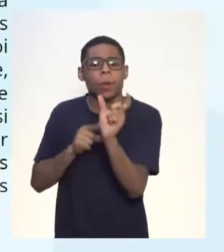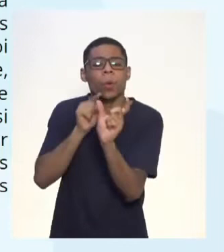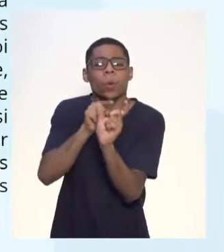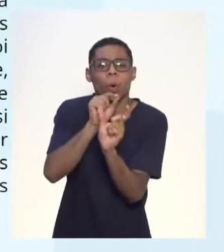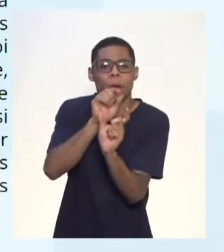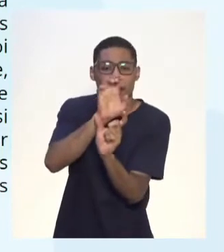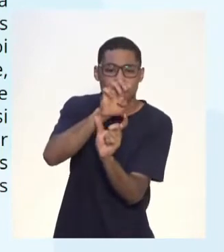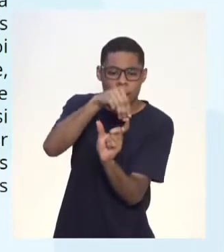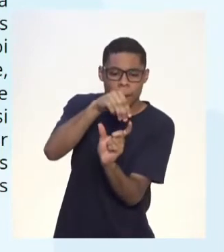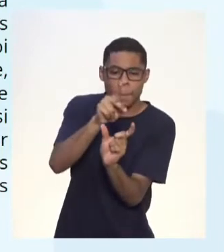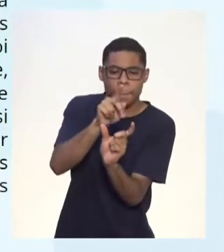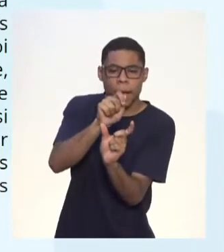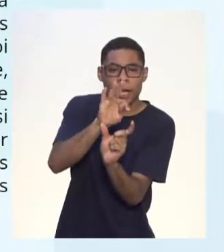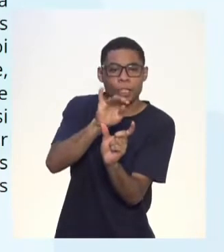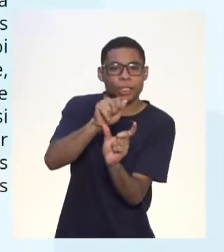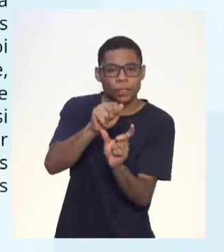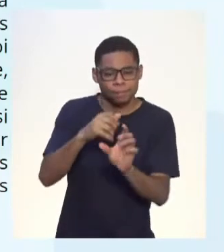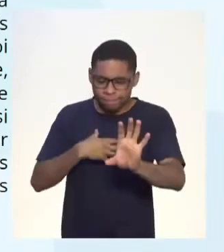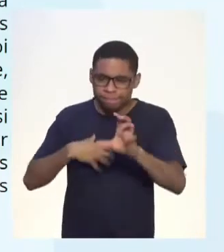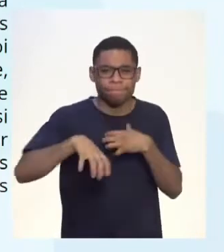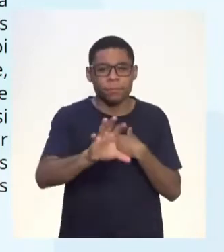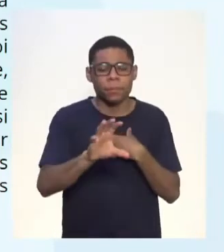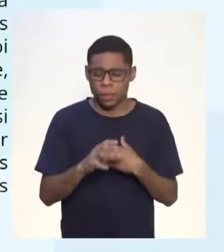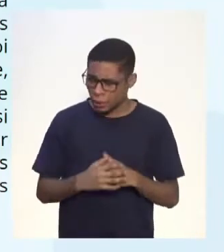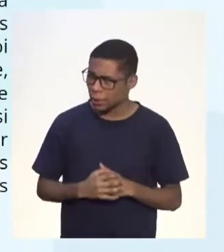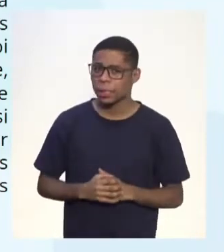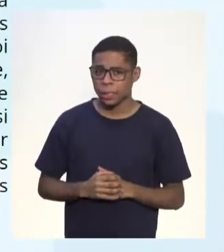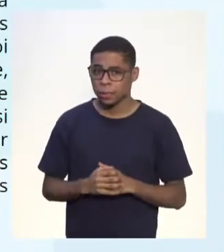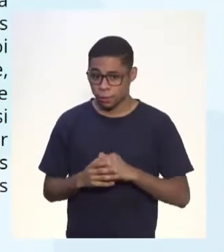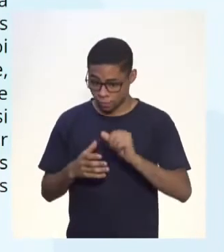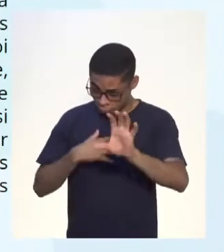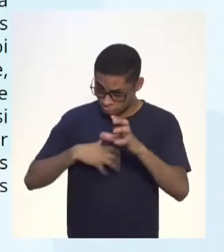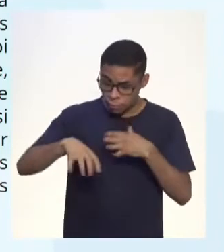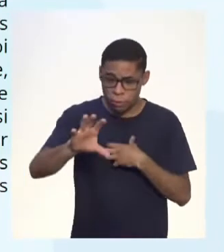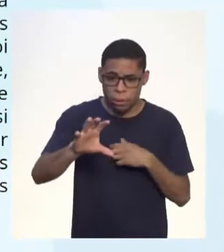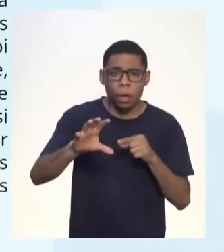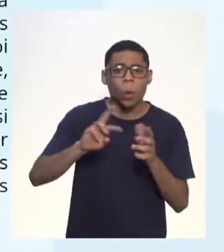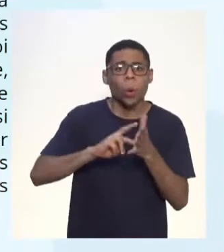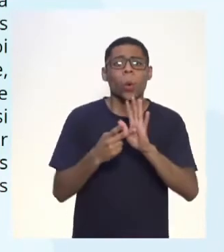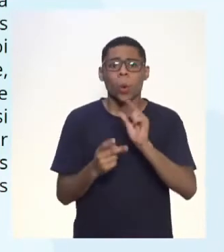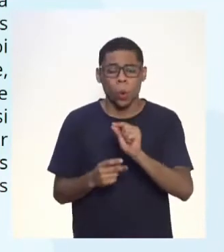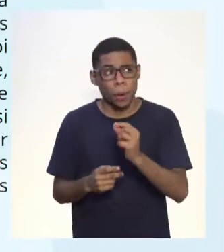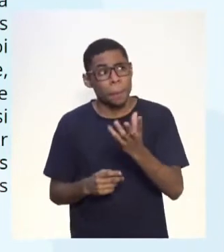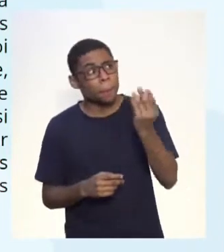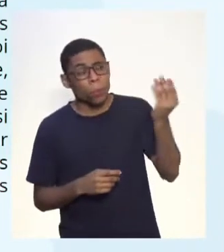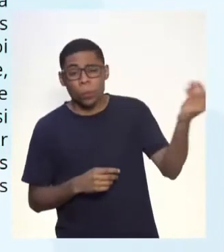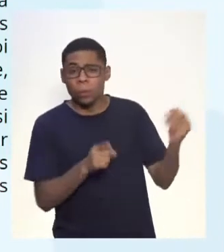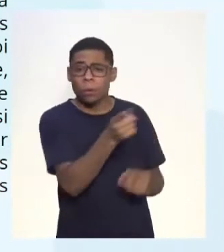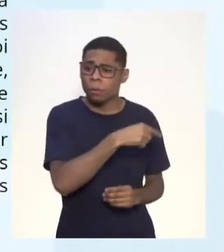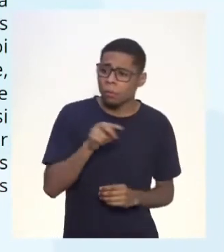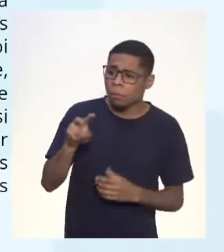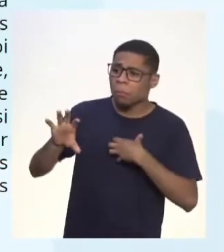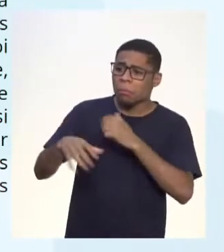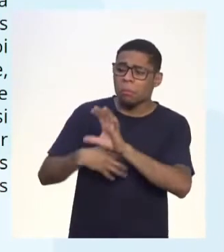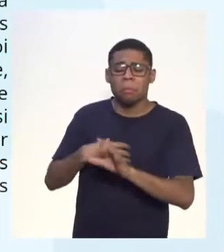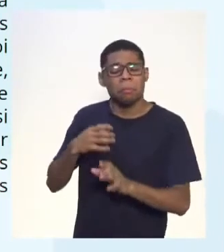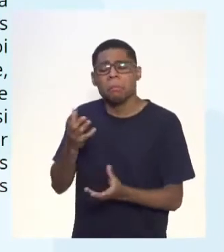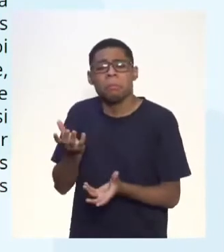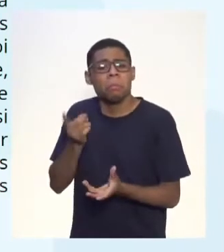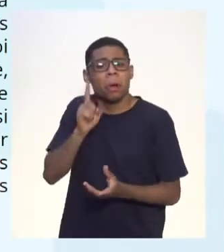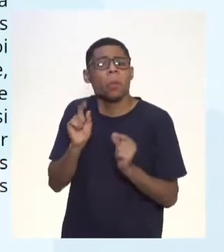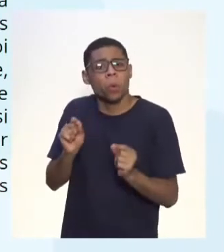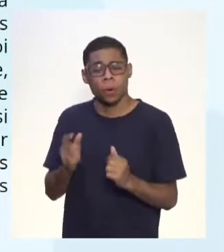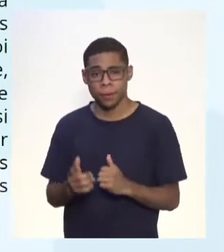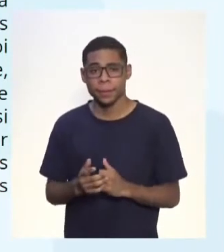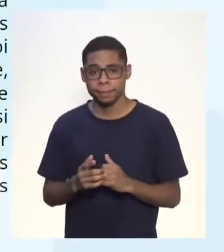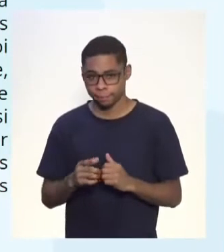empatia. Nunca foi tão importante entender o significado desse verbete, visto que para quem não pode se isolar completamente, não